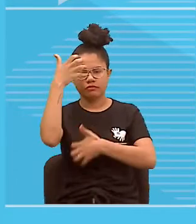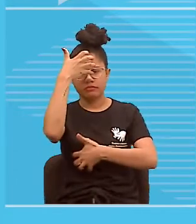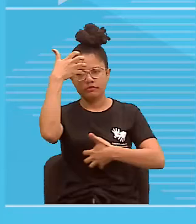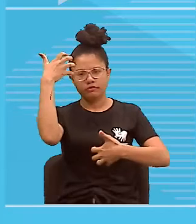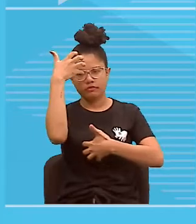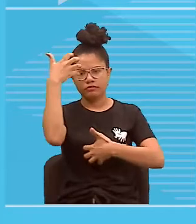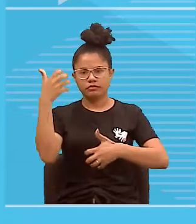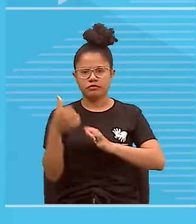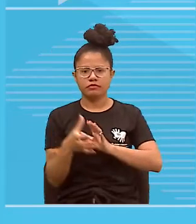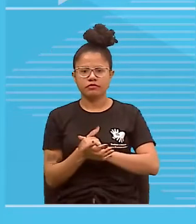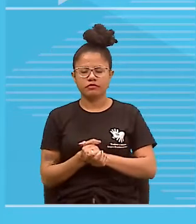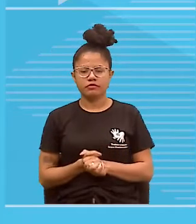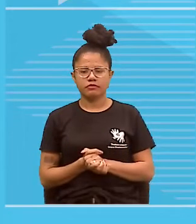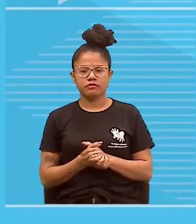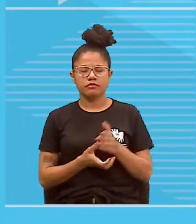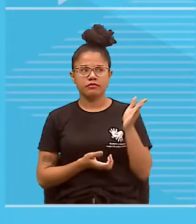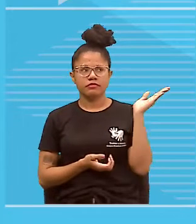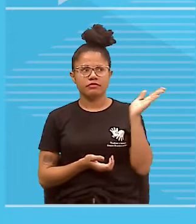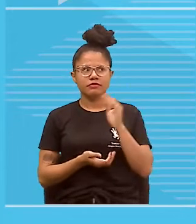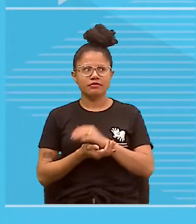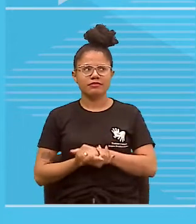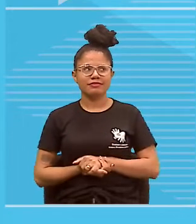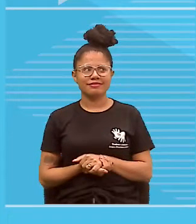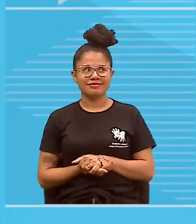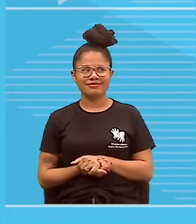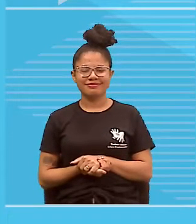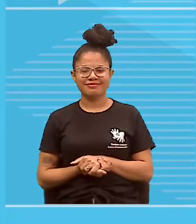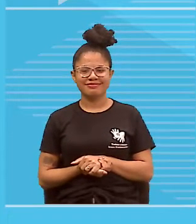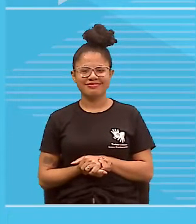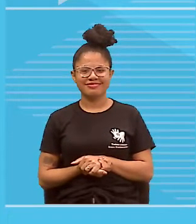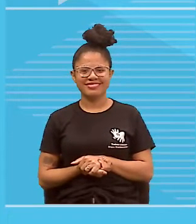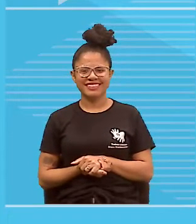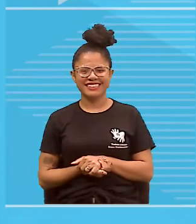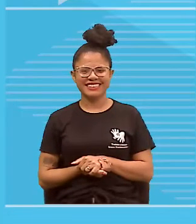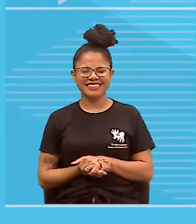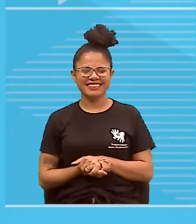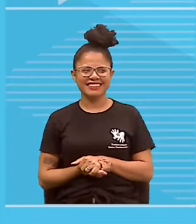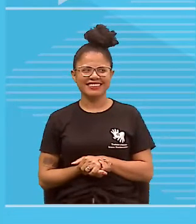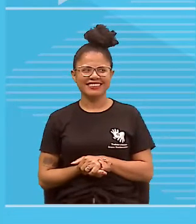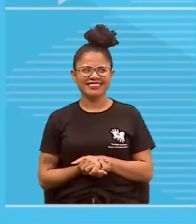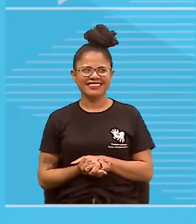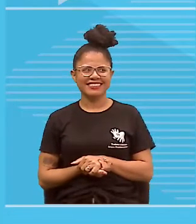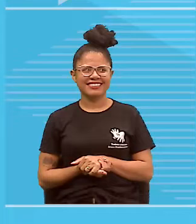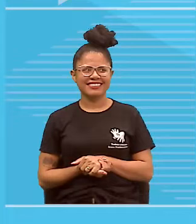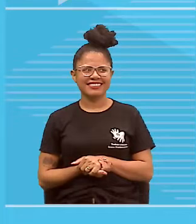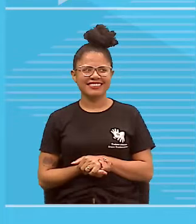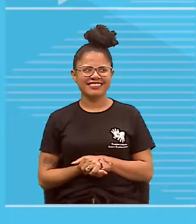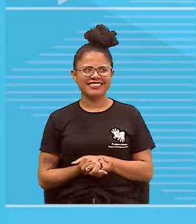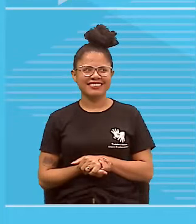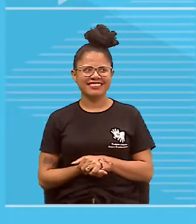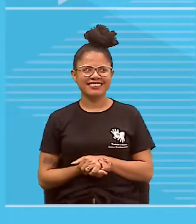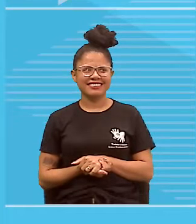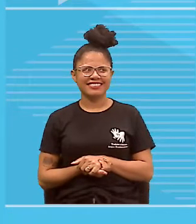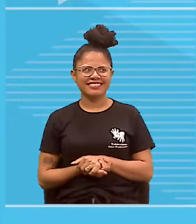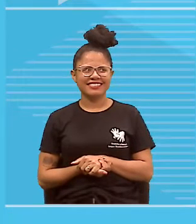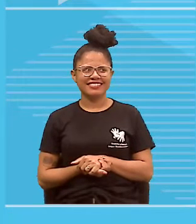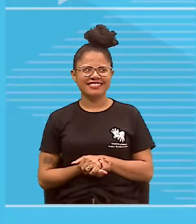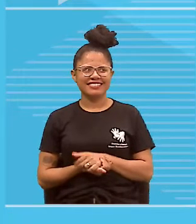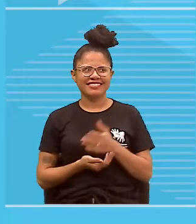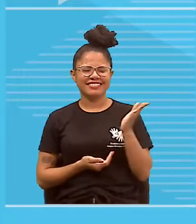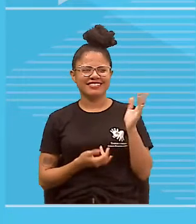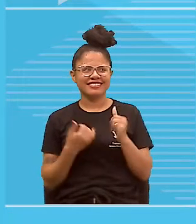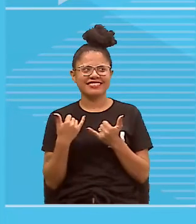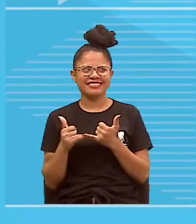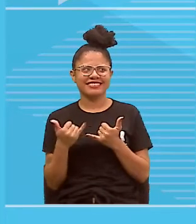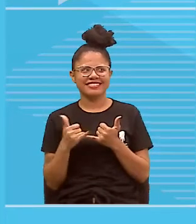né dos Macaquinhos Olha que coisinhas mais fofas gente ah não olha essa mãozinha como parece né